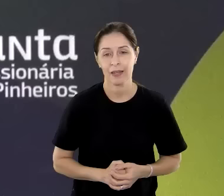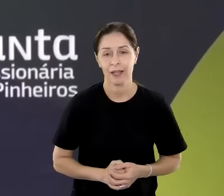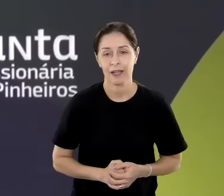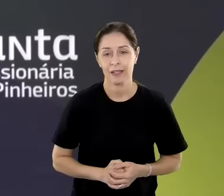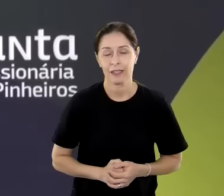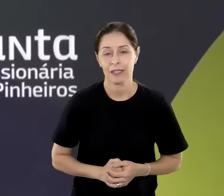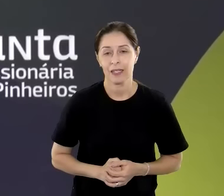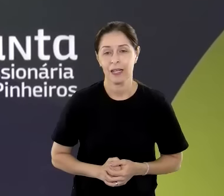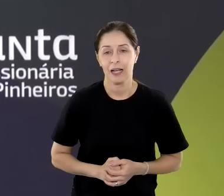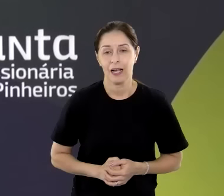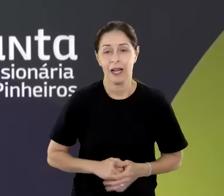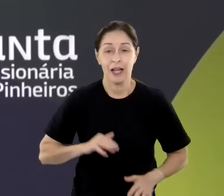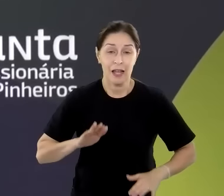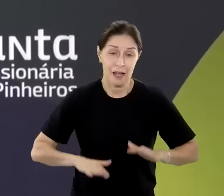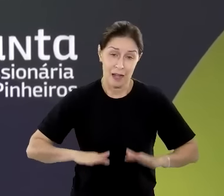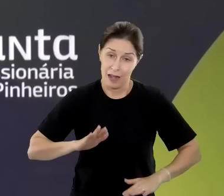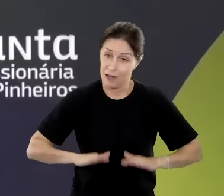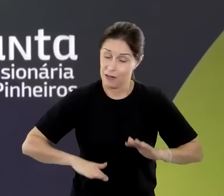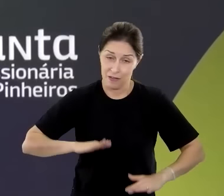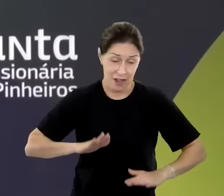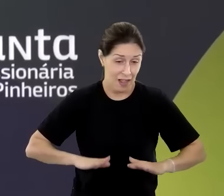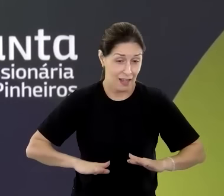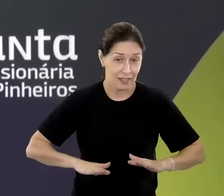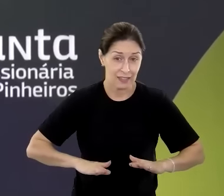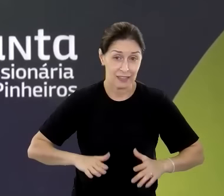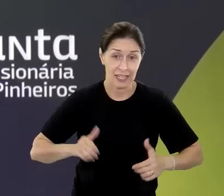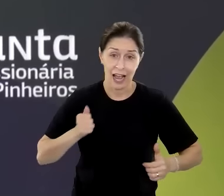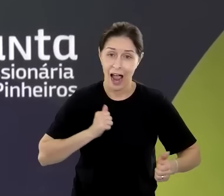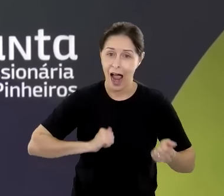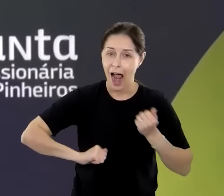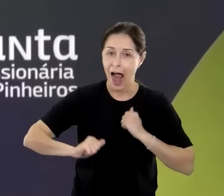é, um problema espiritual.